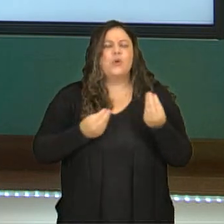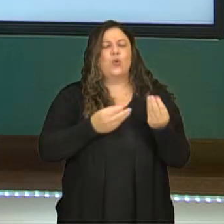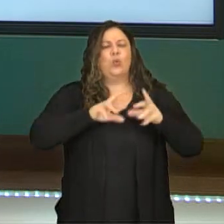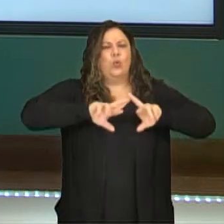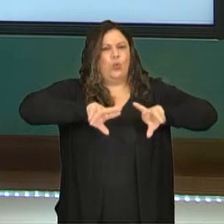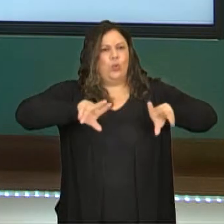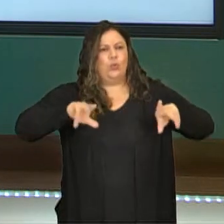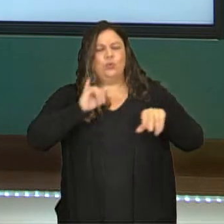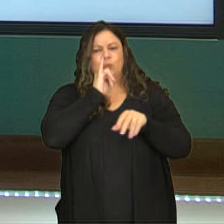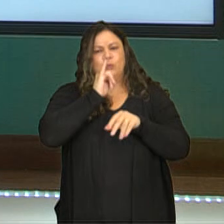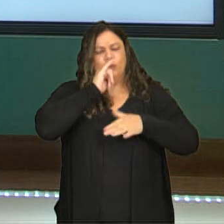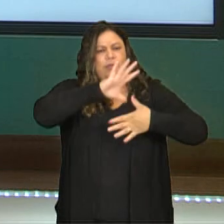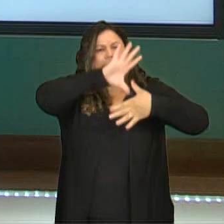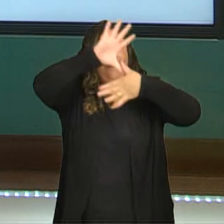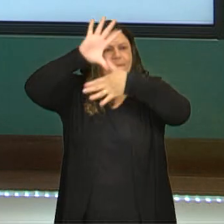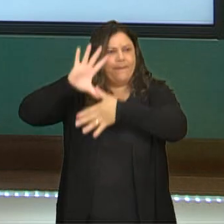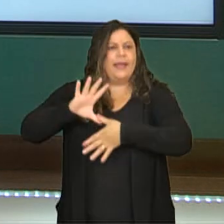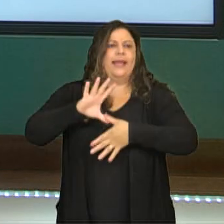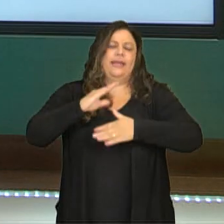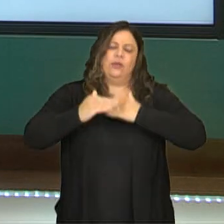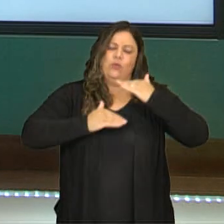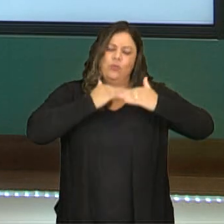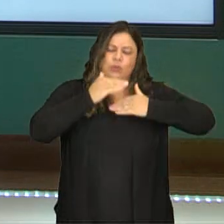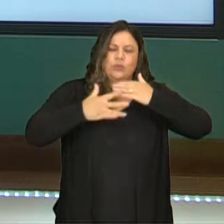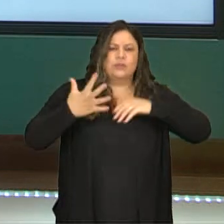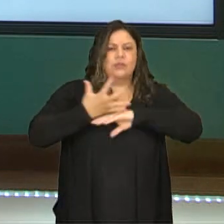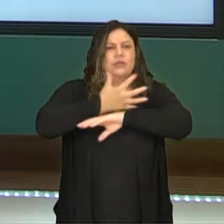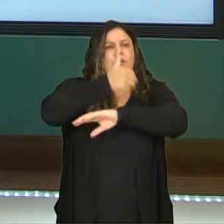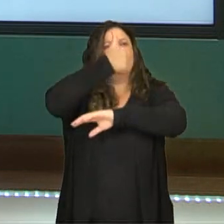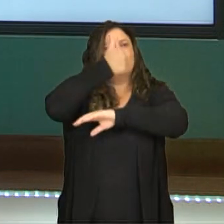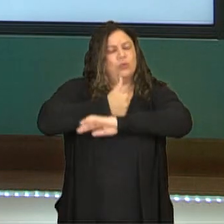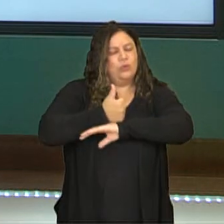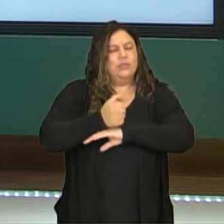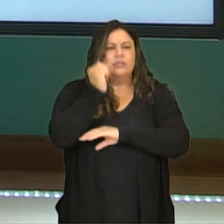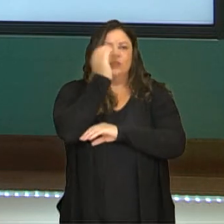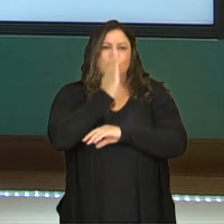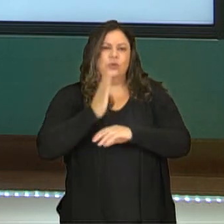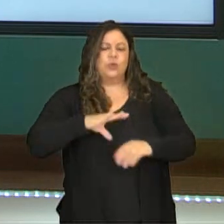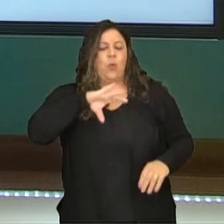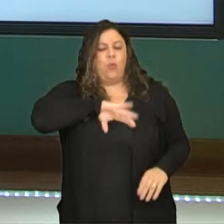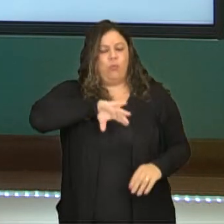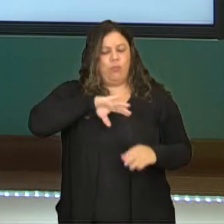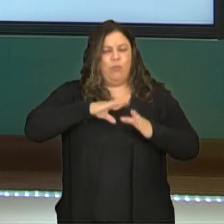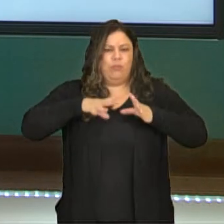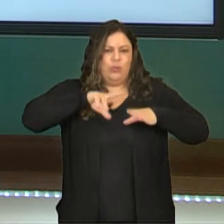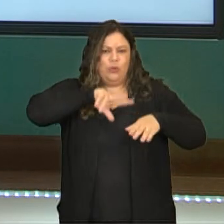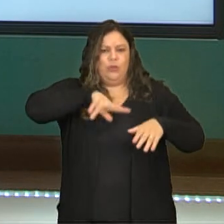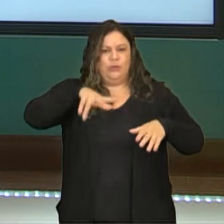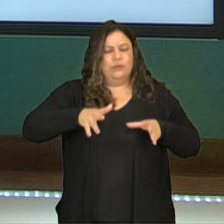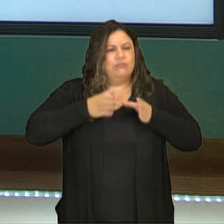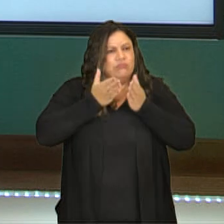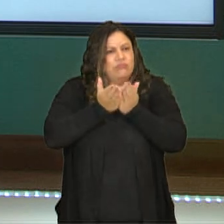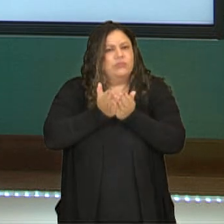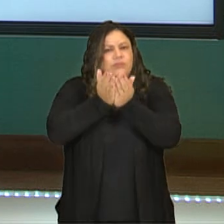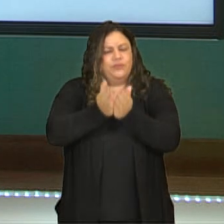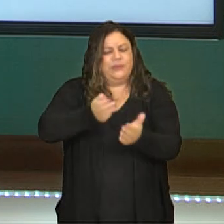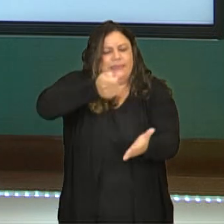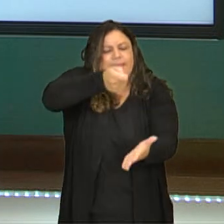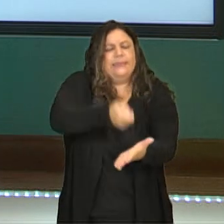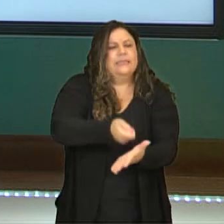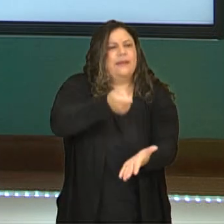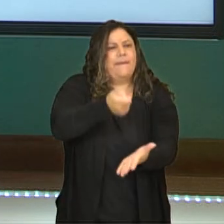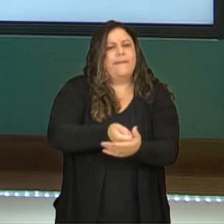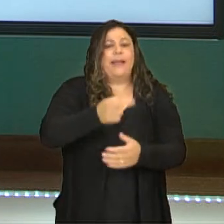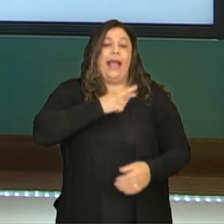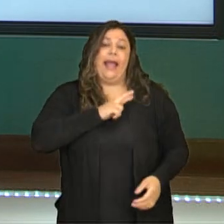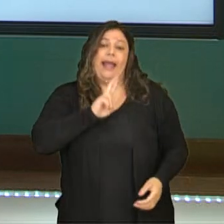países como a própria América, como o próprio processo de colonização do Brasil, né, onde os portugueses impuseram, né, o catecismo, né, a